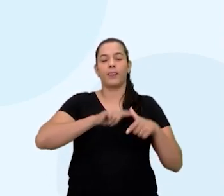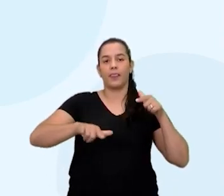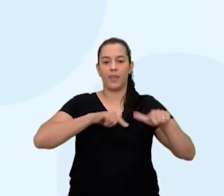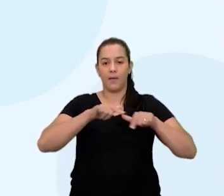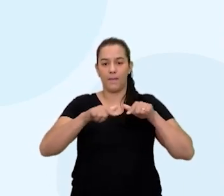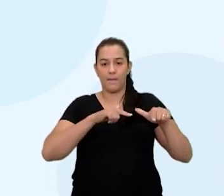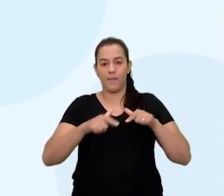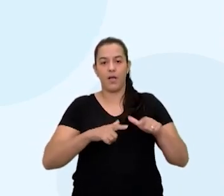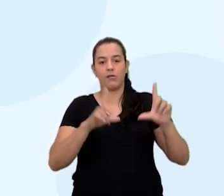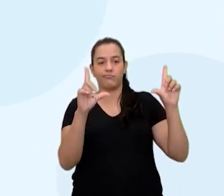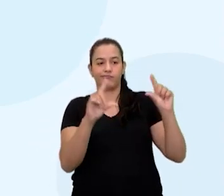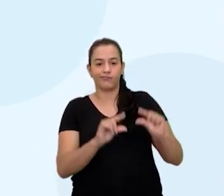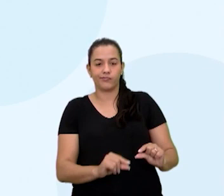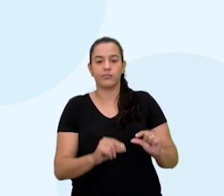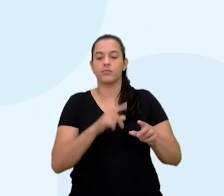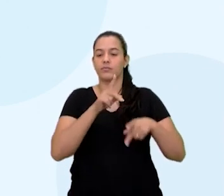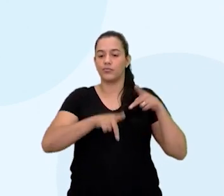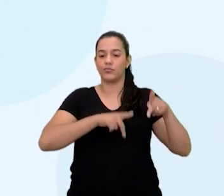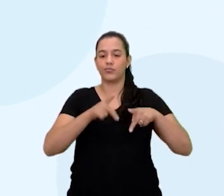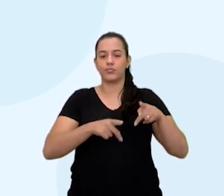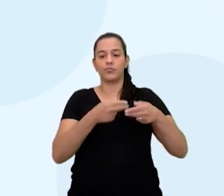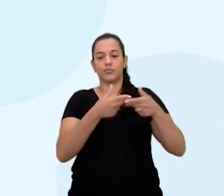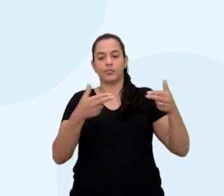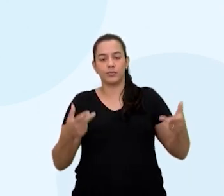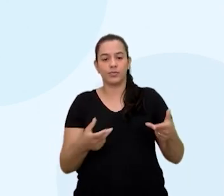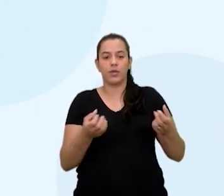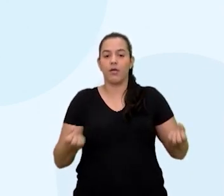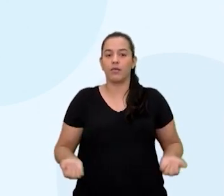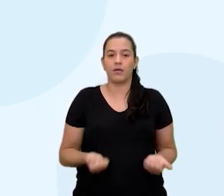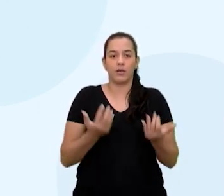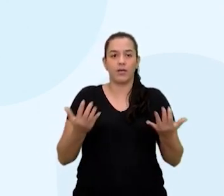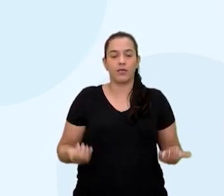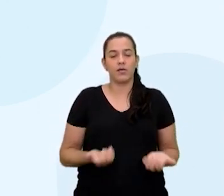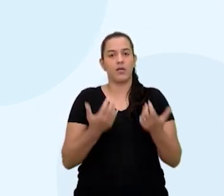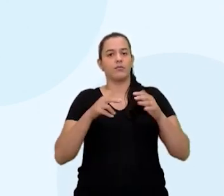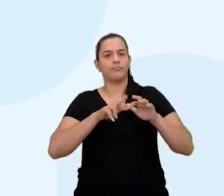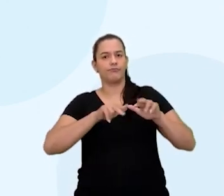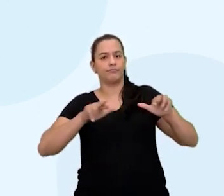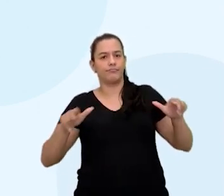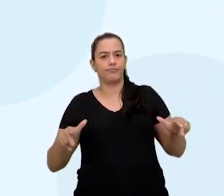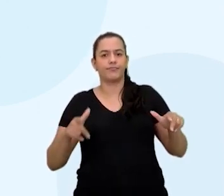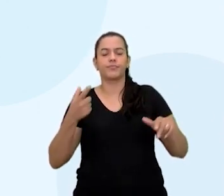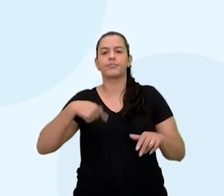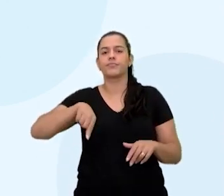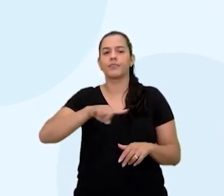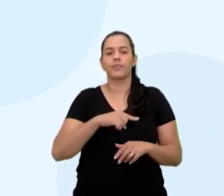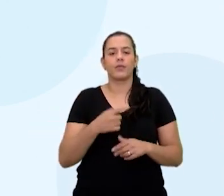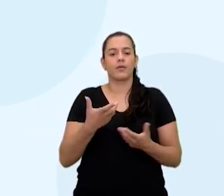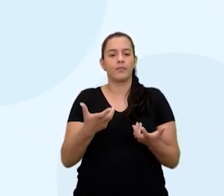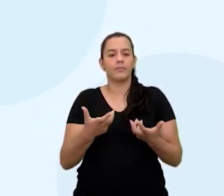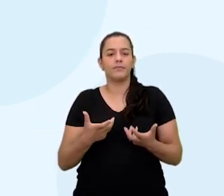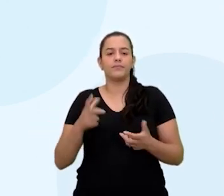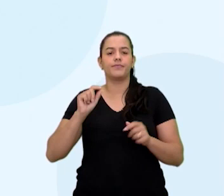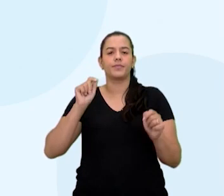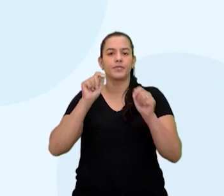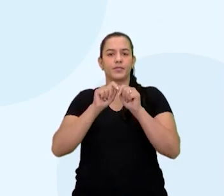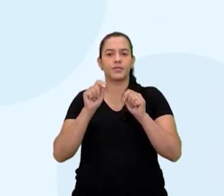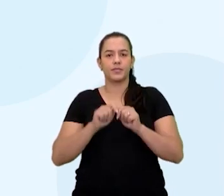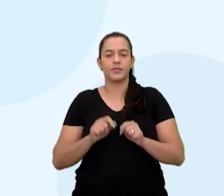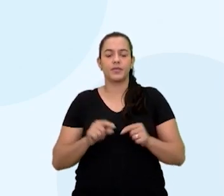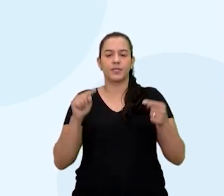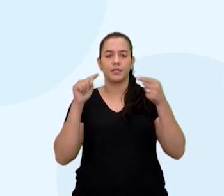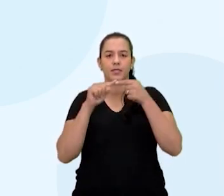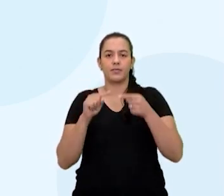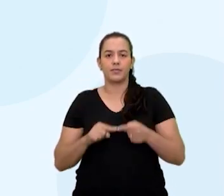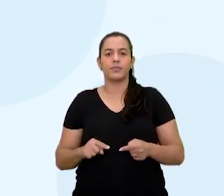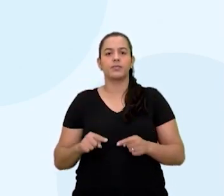né? Políticas públicas. Gastos públicos. Gastos, ou seja, interesses que envolvem cidadania.